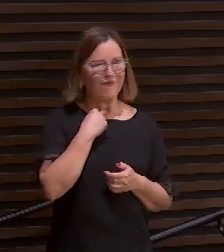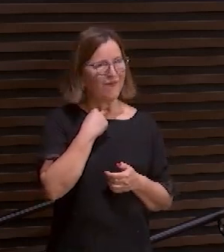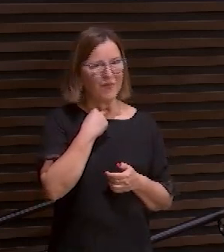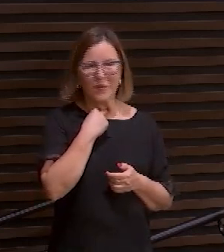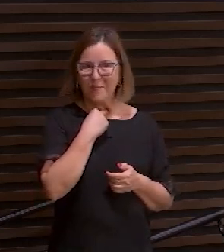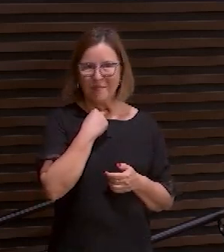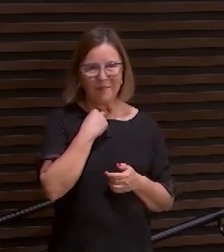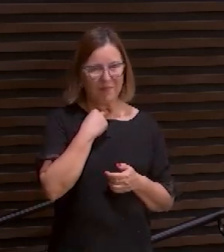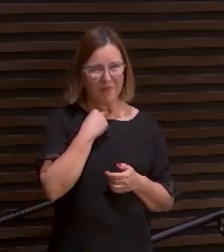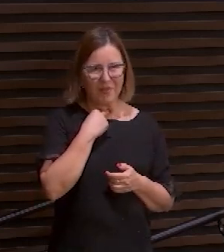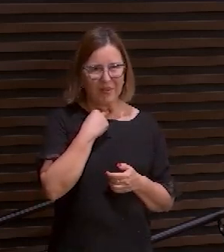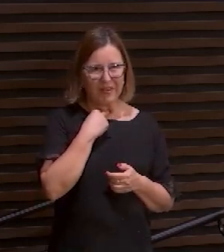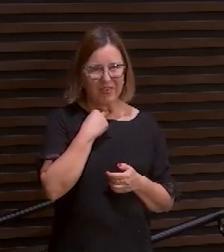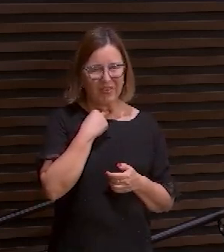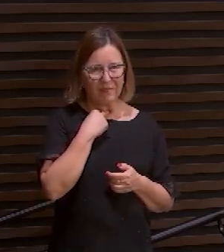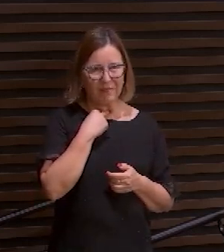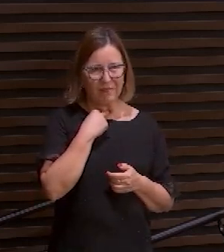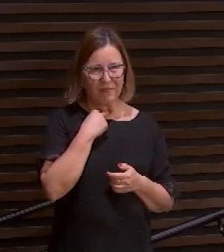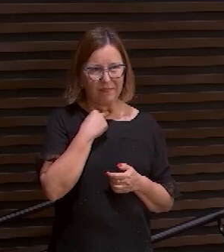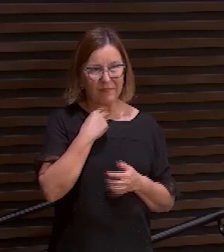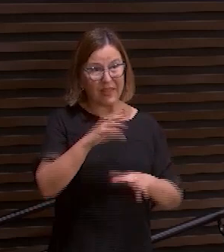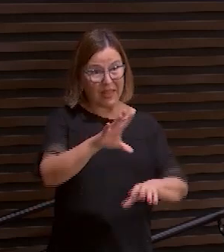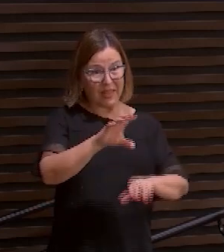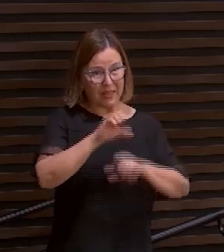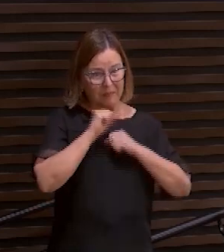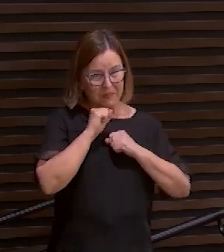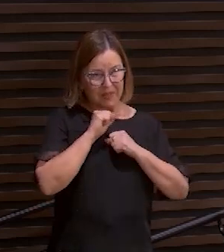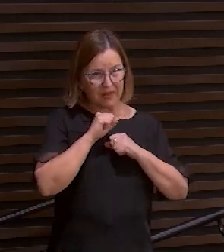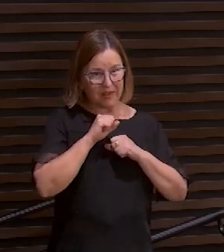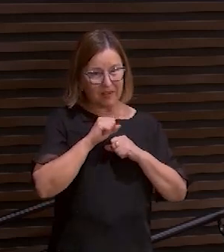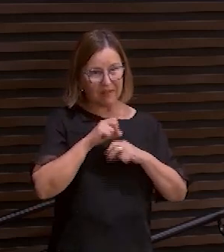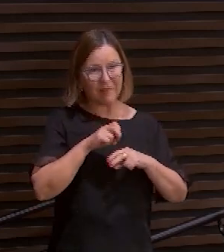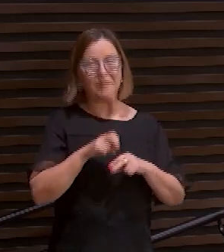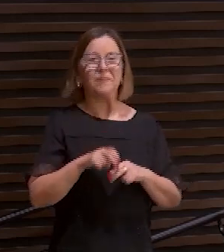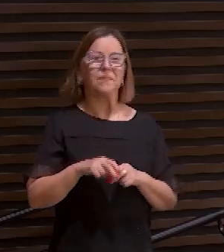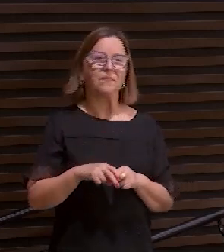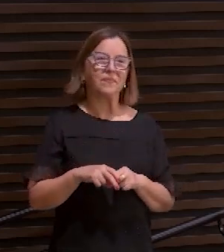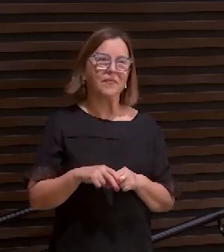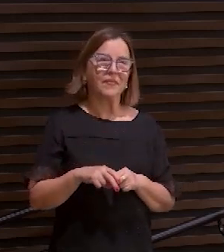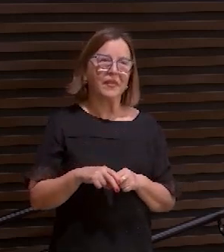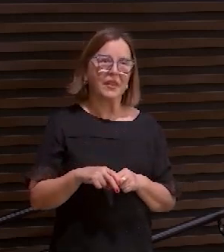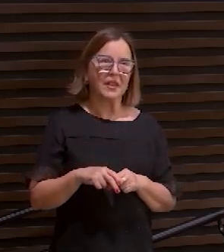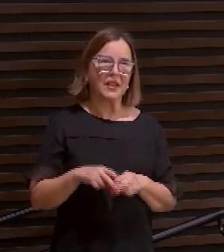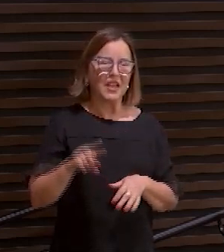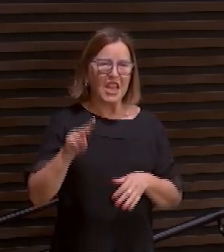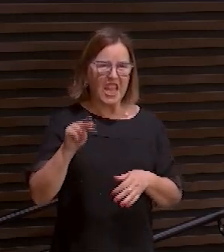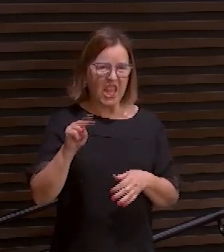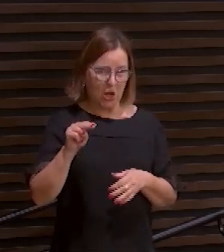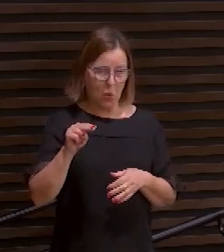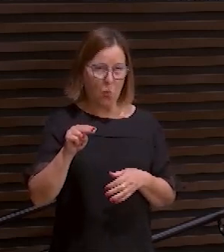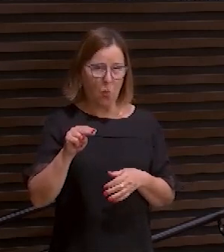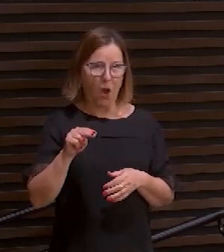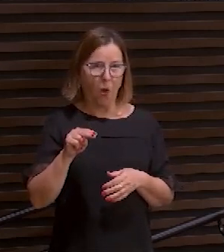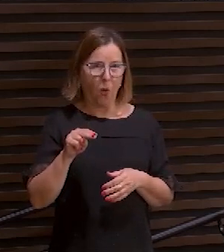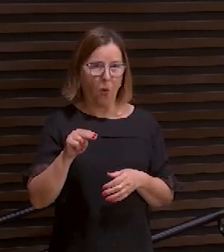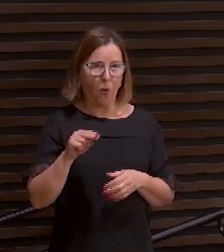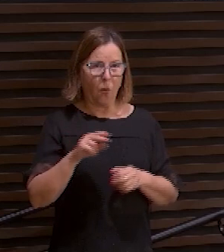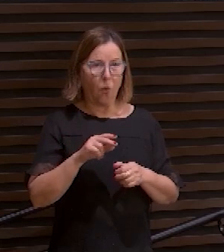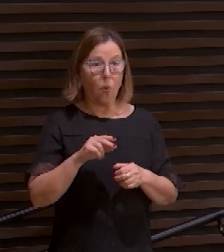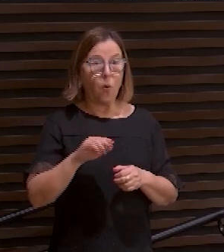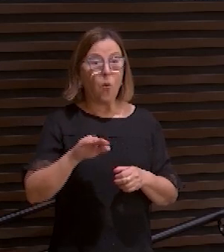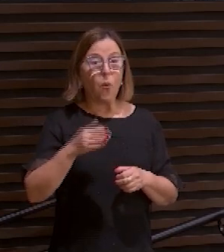captá-la pelo mesmo processo que ela vai estudar os teoremas